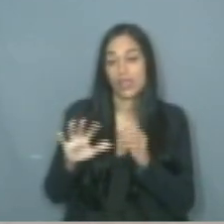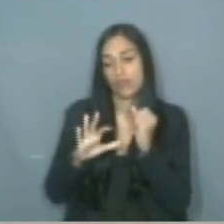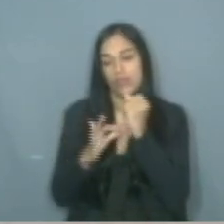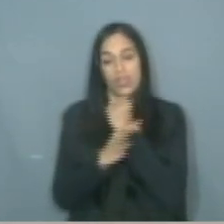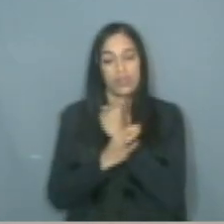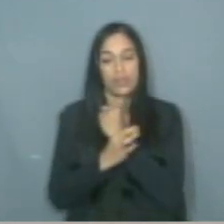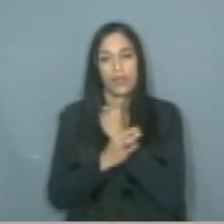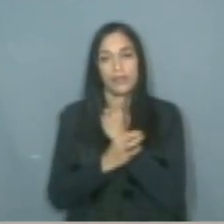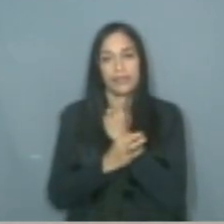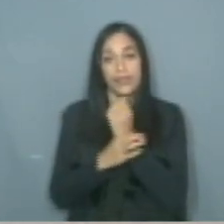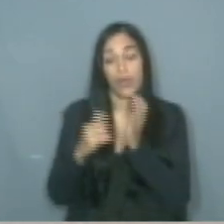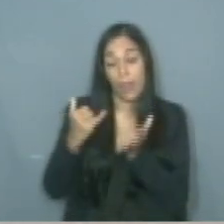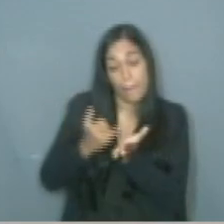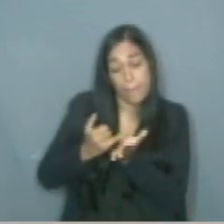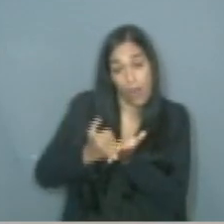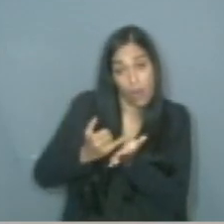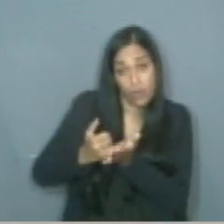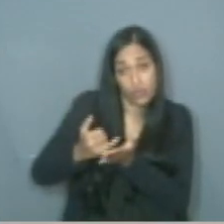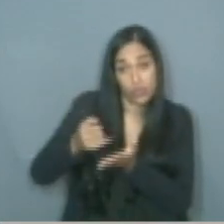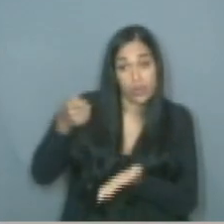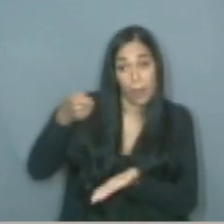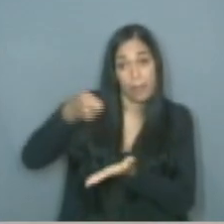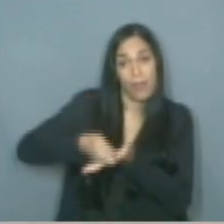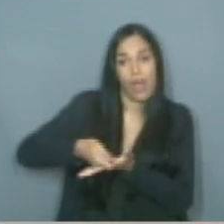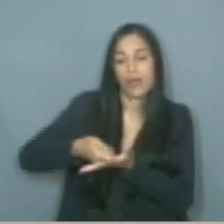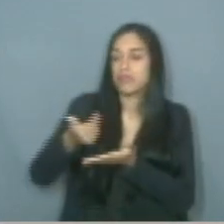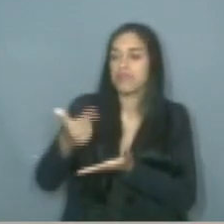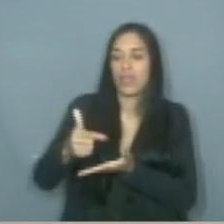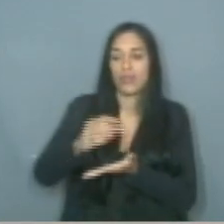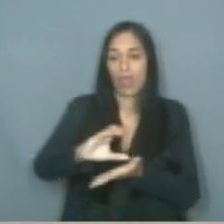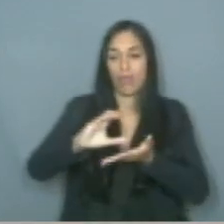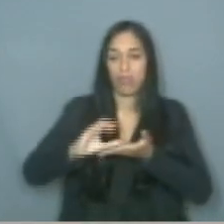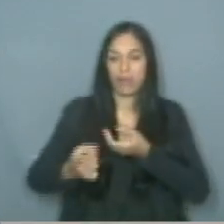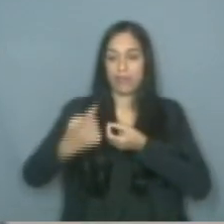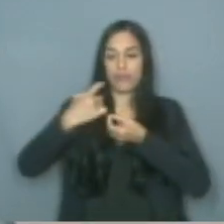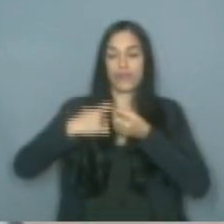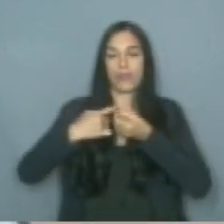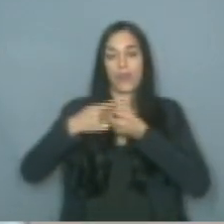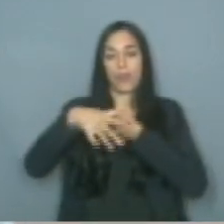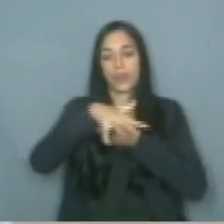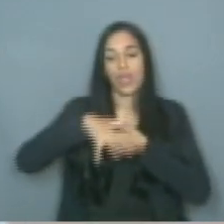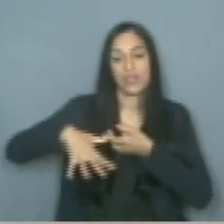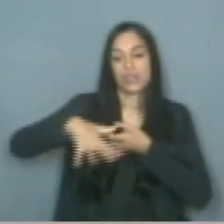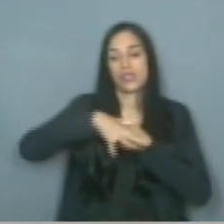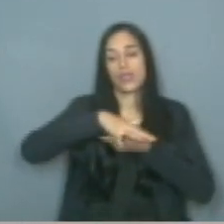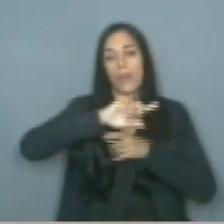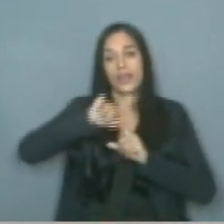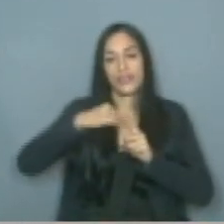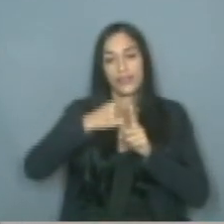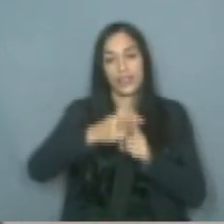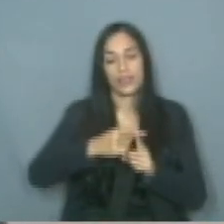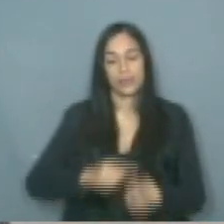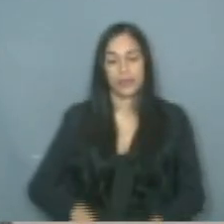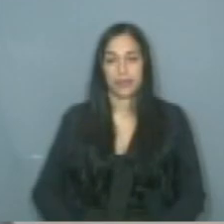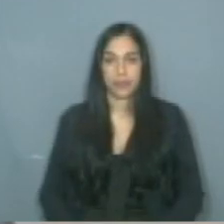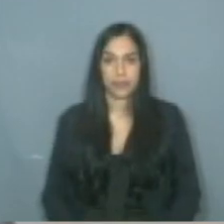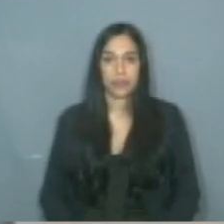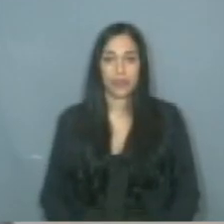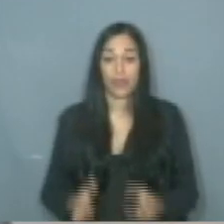pagos, mas que não têm retorno nenhum para a população. Vou repetir aqui os requerimentos que estão